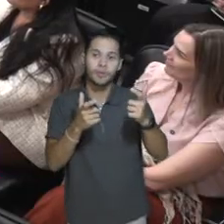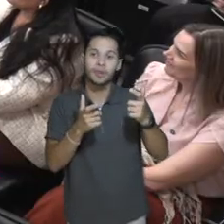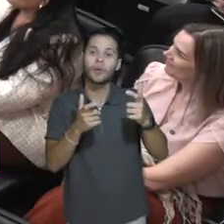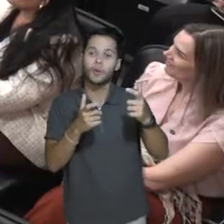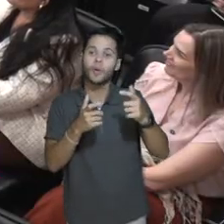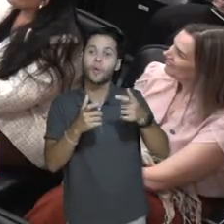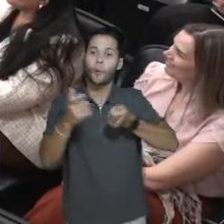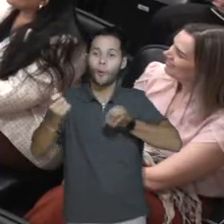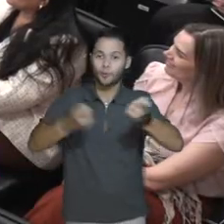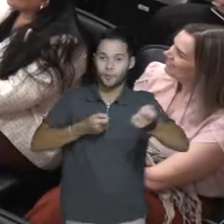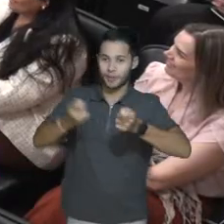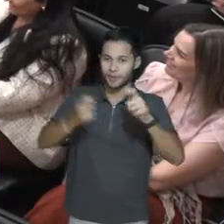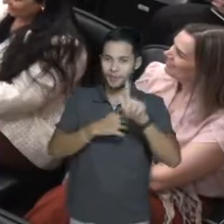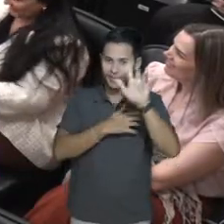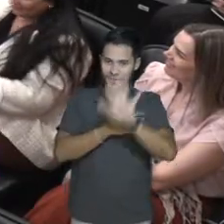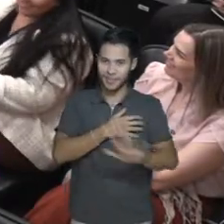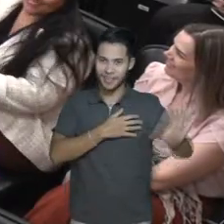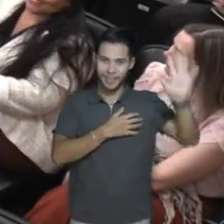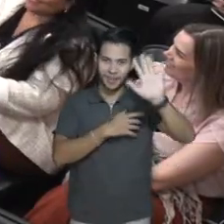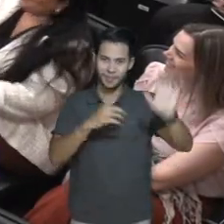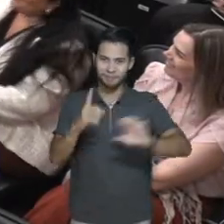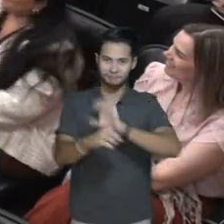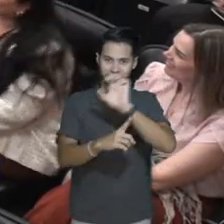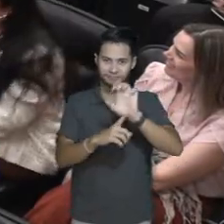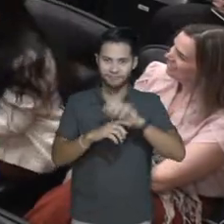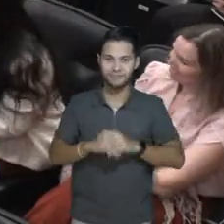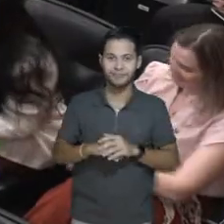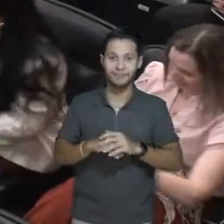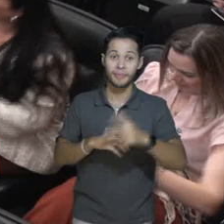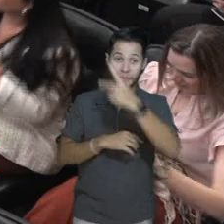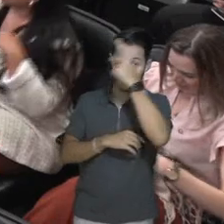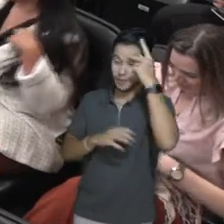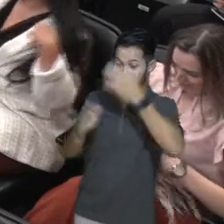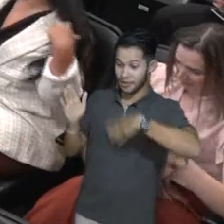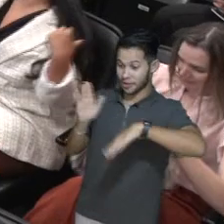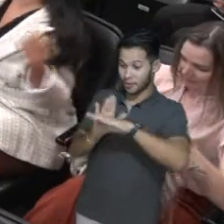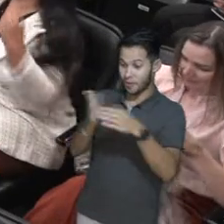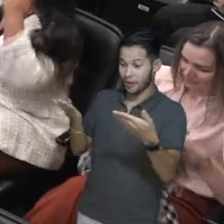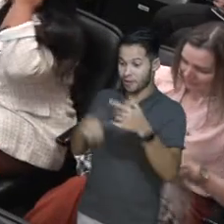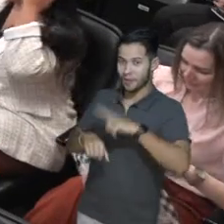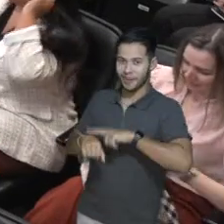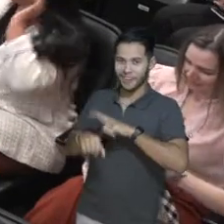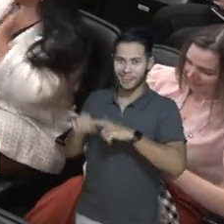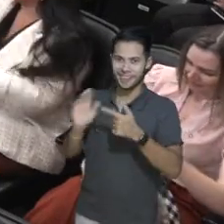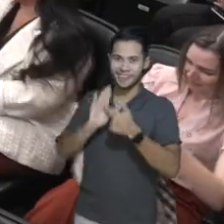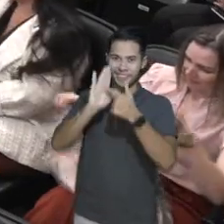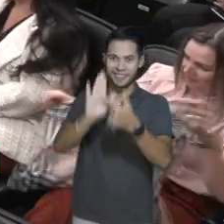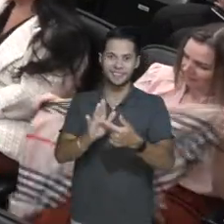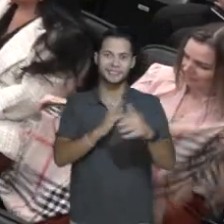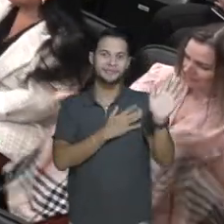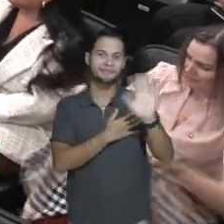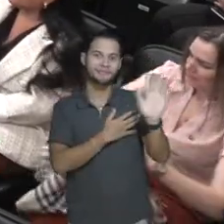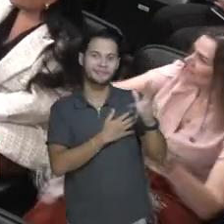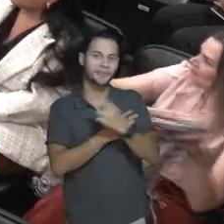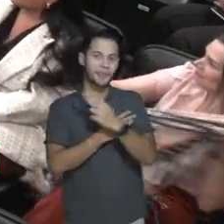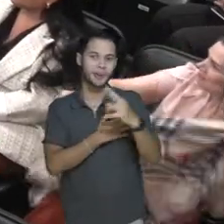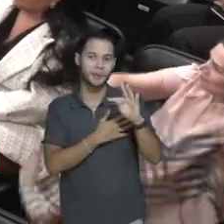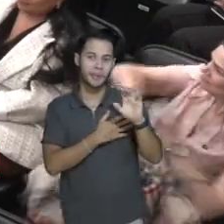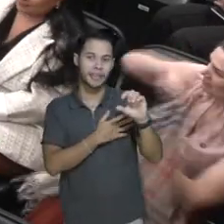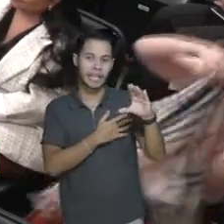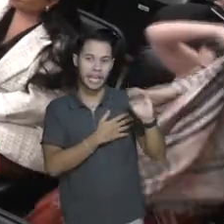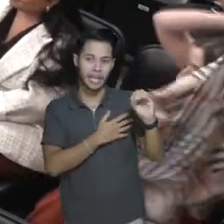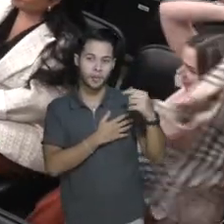que chegou por agora se apresenta aí para quem não conhece Boa tarde pessoal sou Teco padaratz eh ex sufista